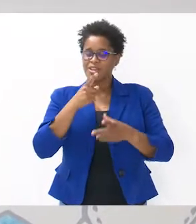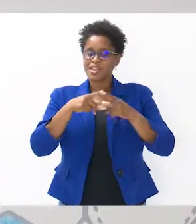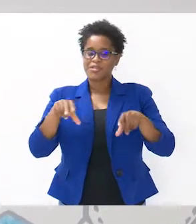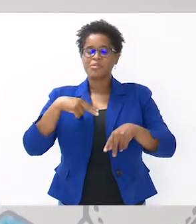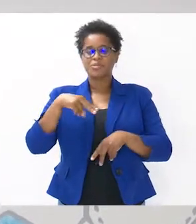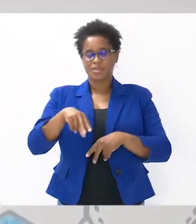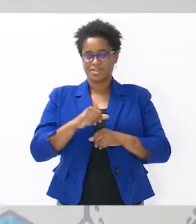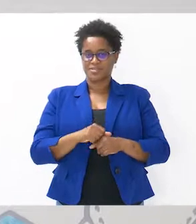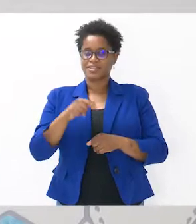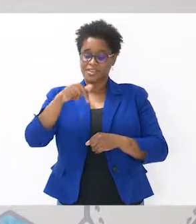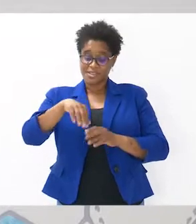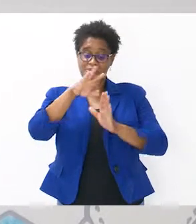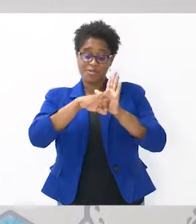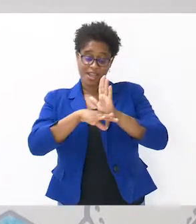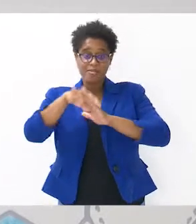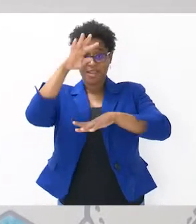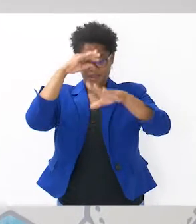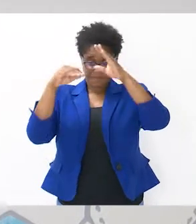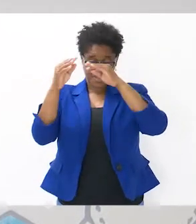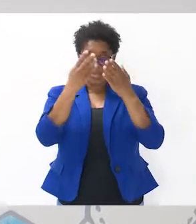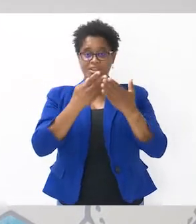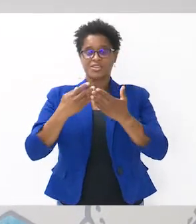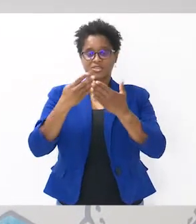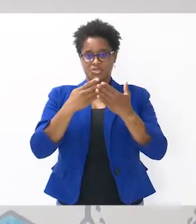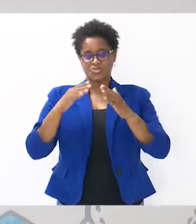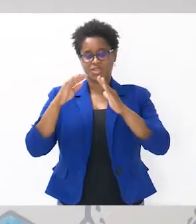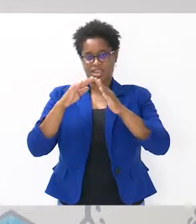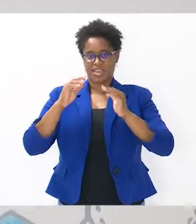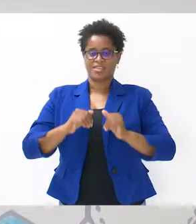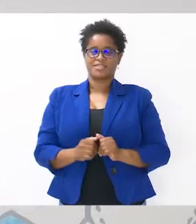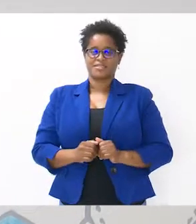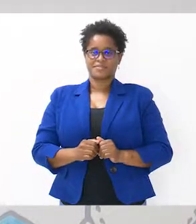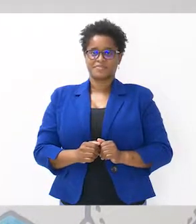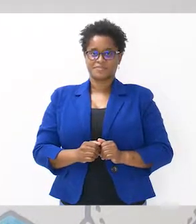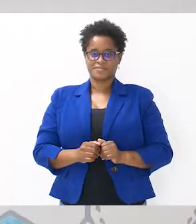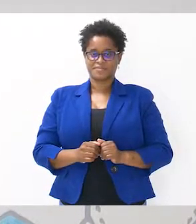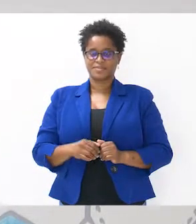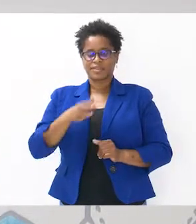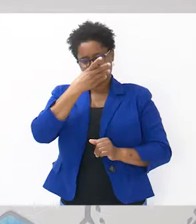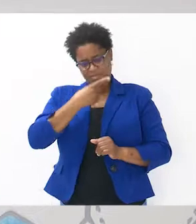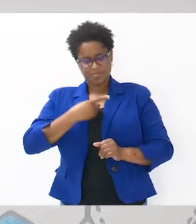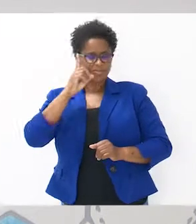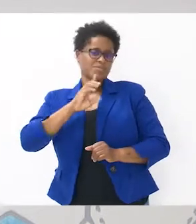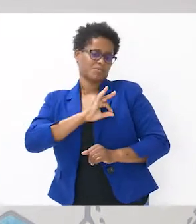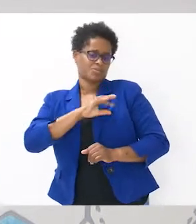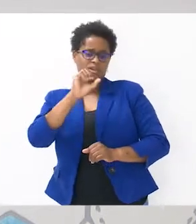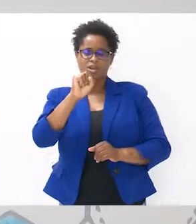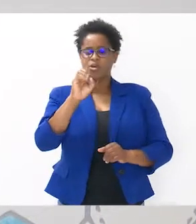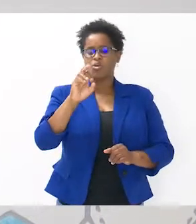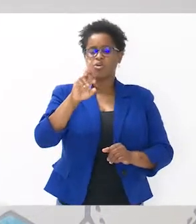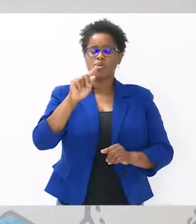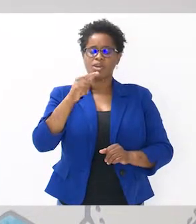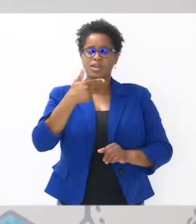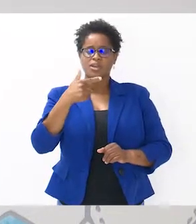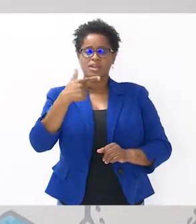língua portuguesa aqui no programa Aprender e Estudar em Casa. Sou a professora Gorete Cruz.